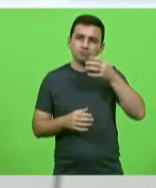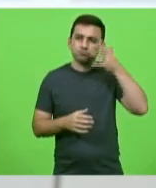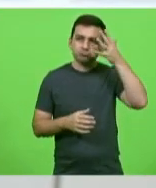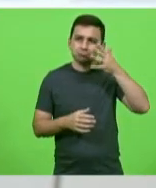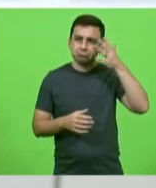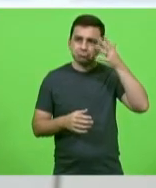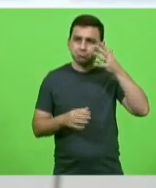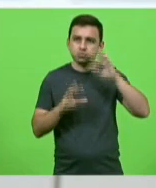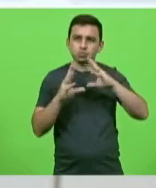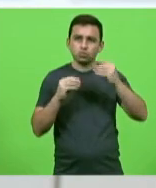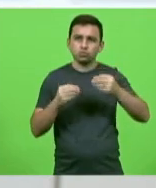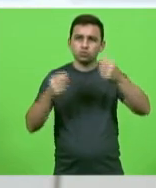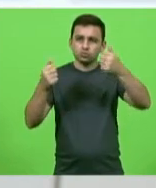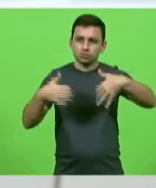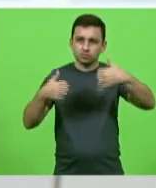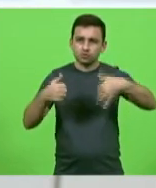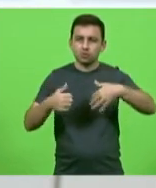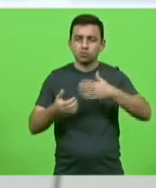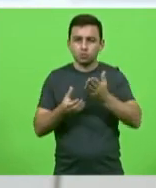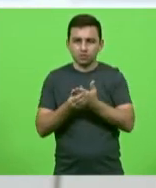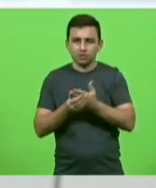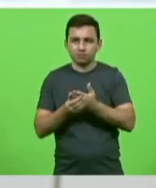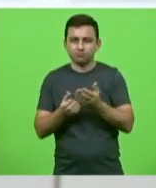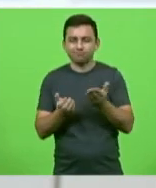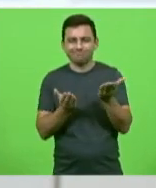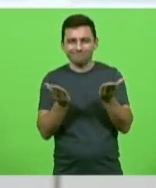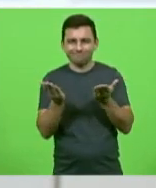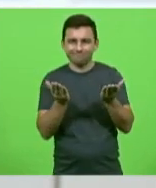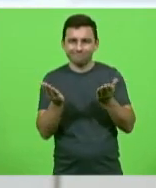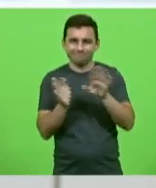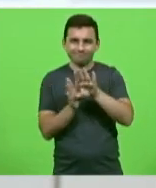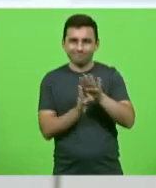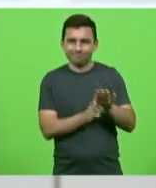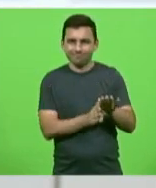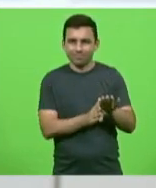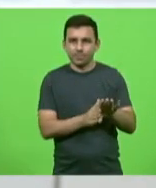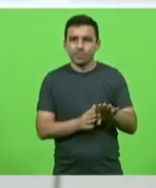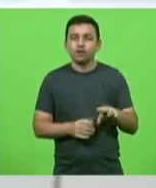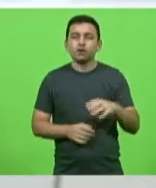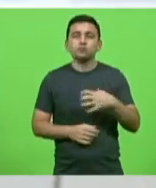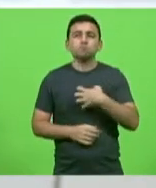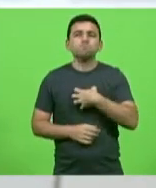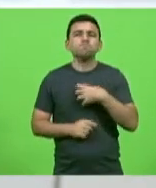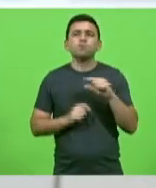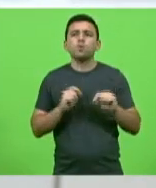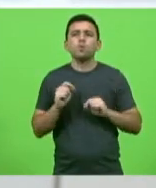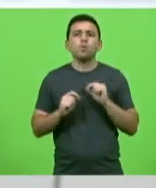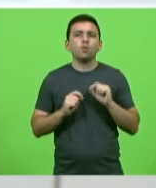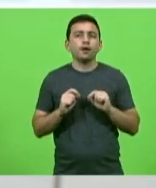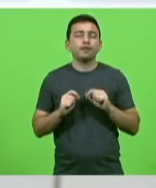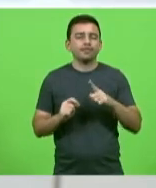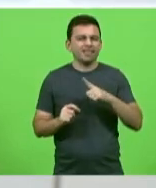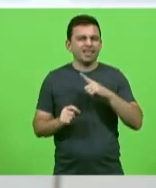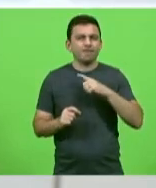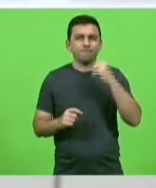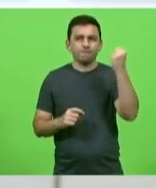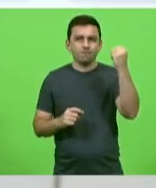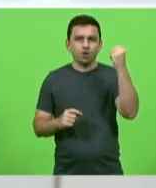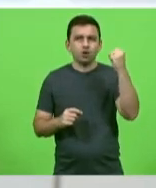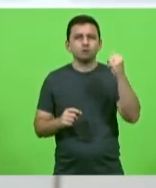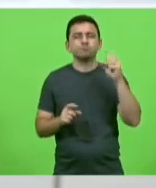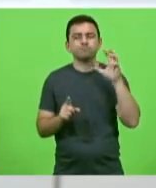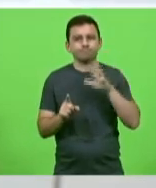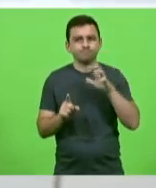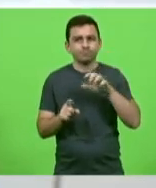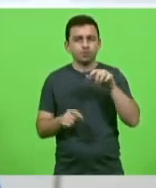na confecção do processo de dispensa de licitação no sentido de que havia forte pressão por parte